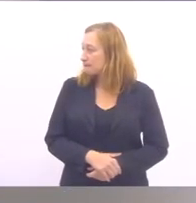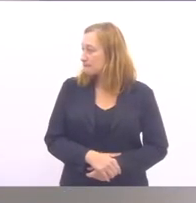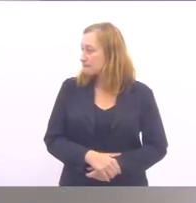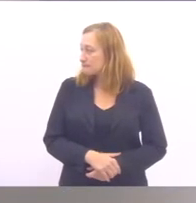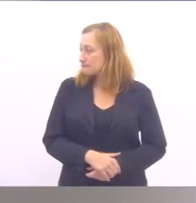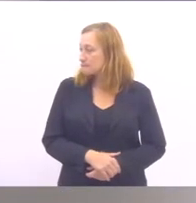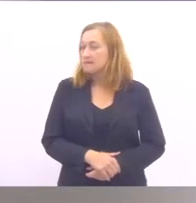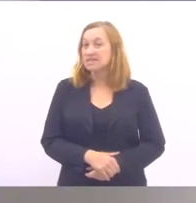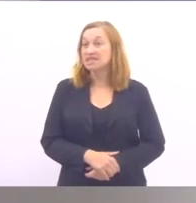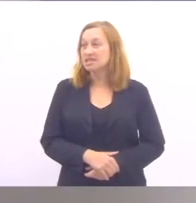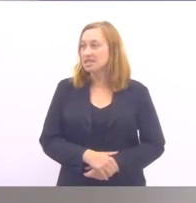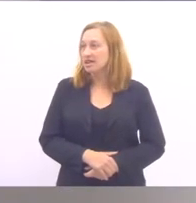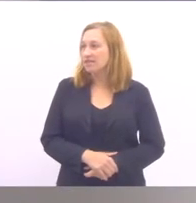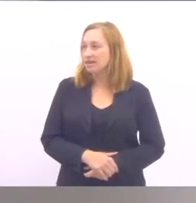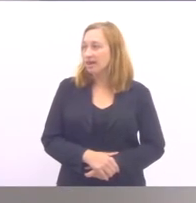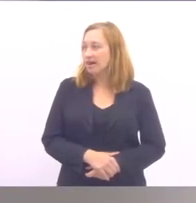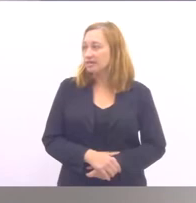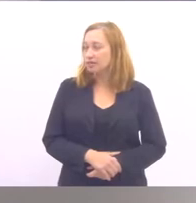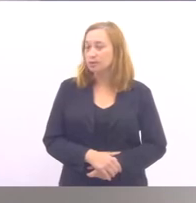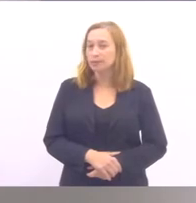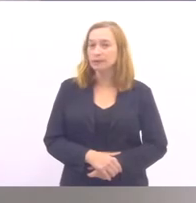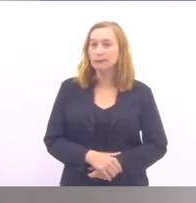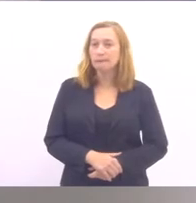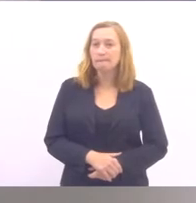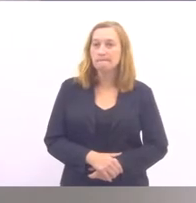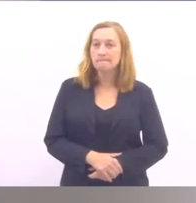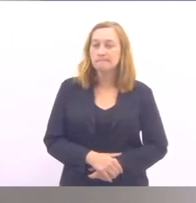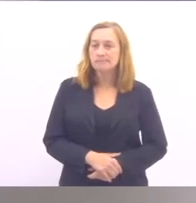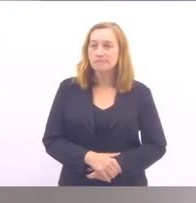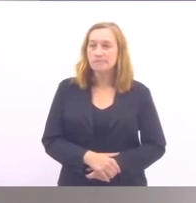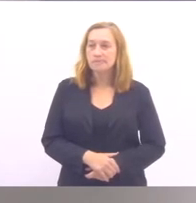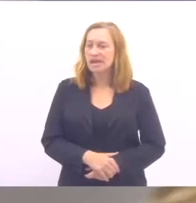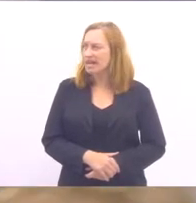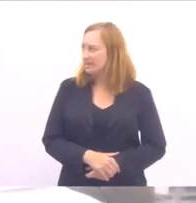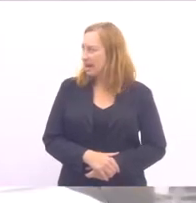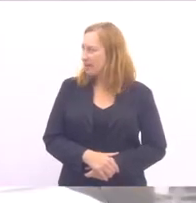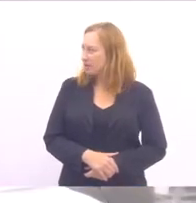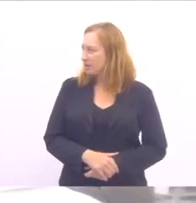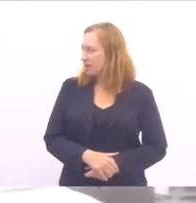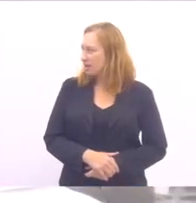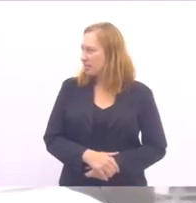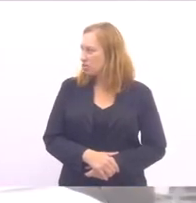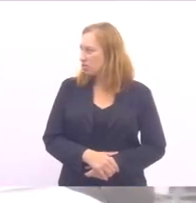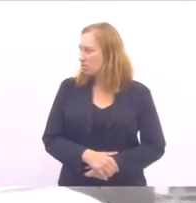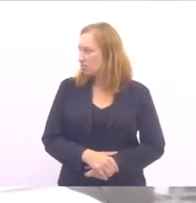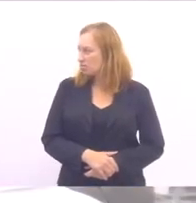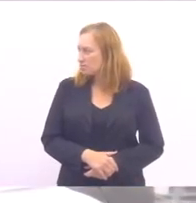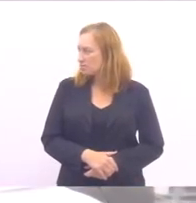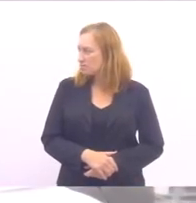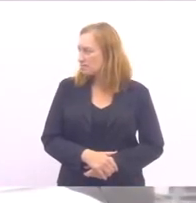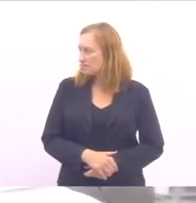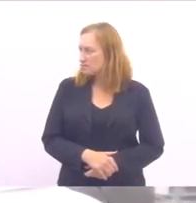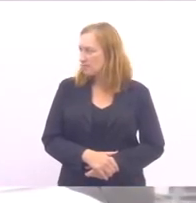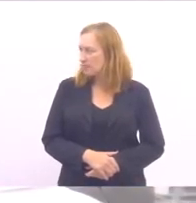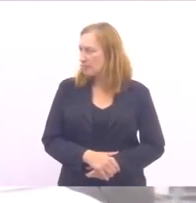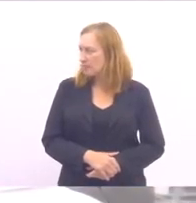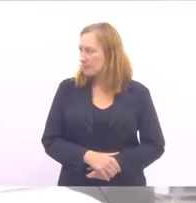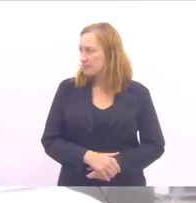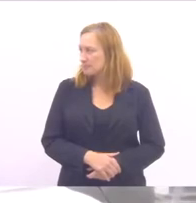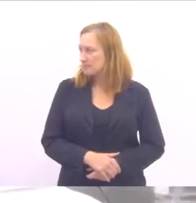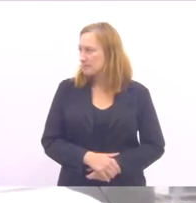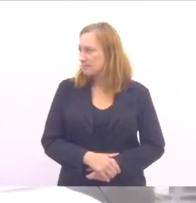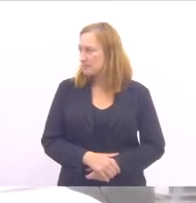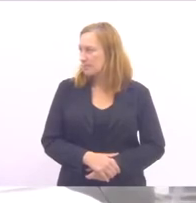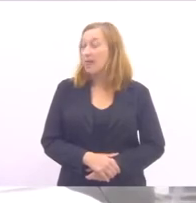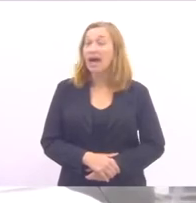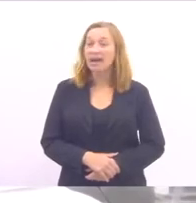viu que esse acordo era muito frouxo e não estava regionalizado. Então, a gente fez uma lei até modesta, começando com